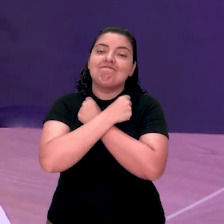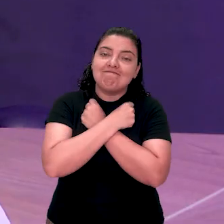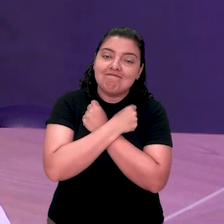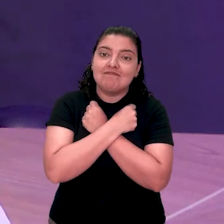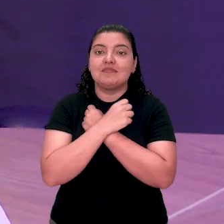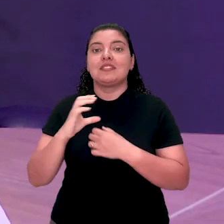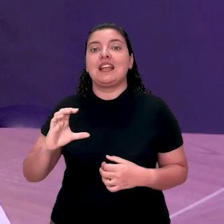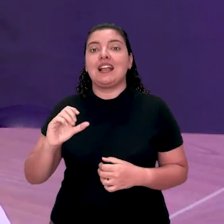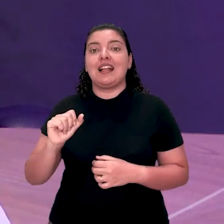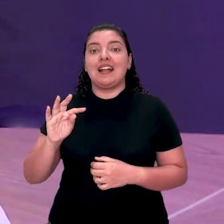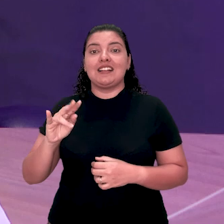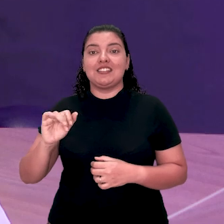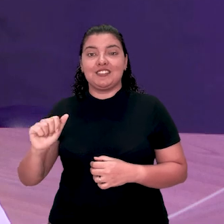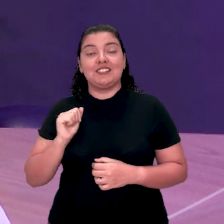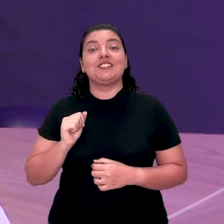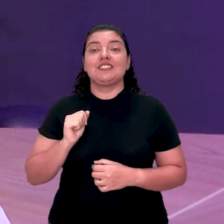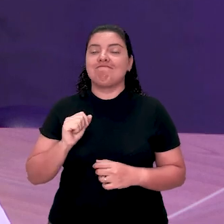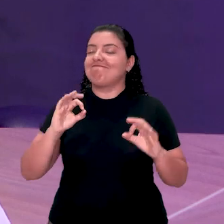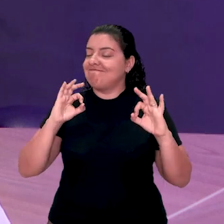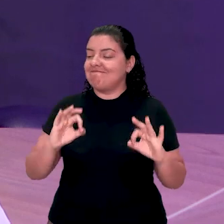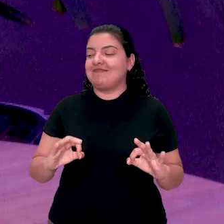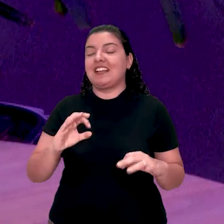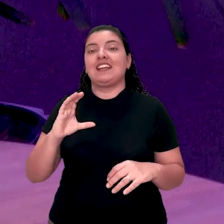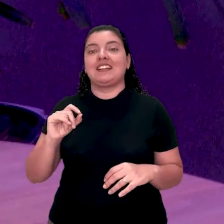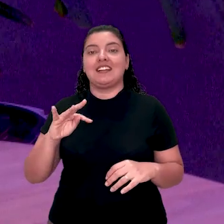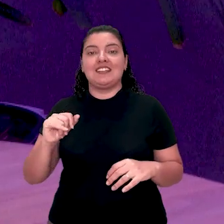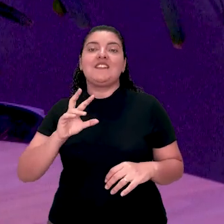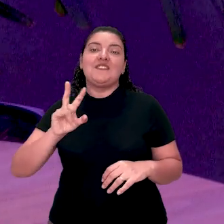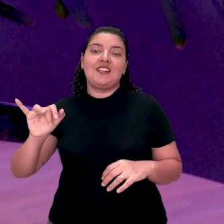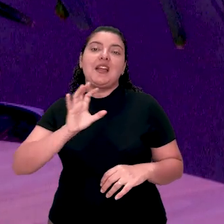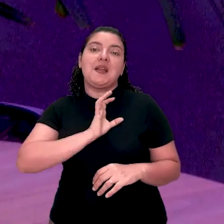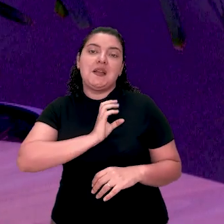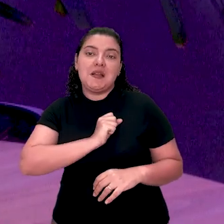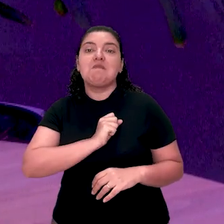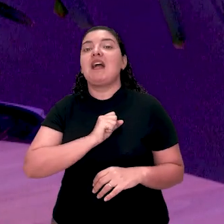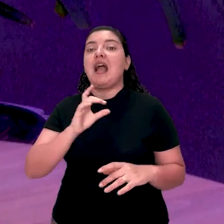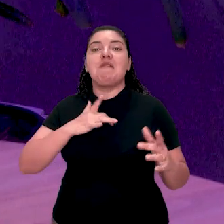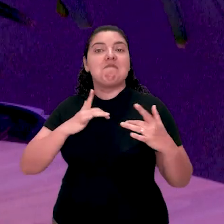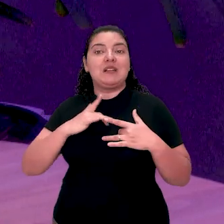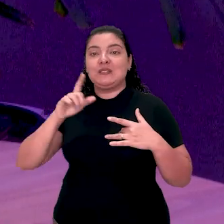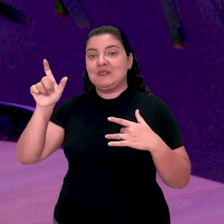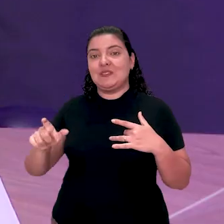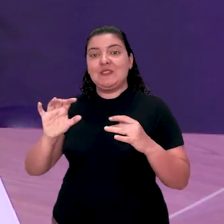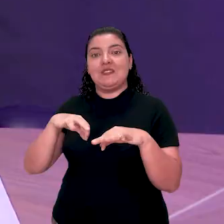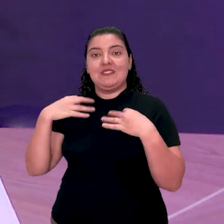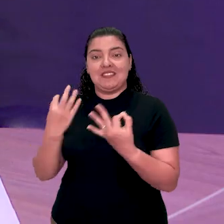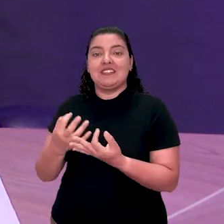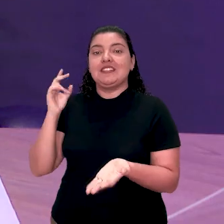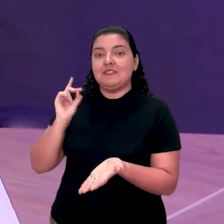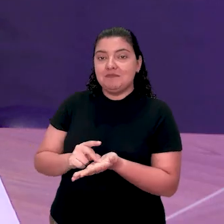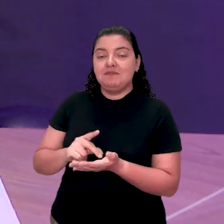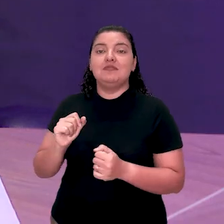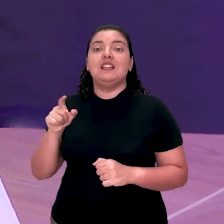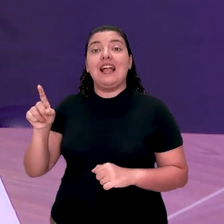também pra Kátia. Com certeza. Ela vai amar, porque ela é apaixonada por você. Eu era da família mesmo. Que